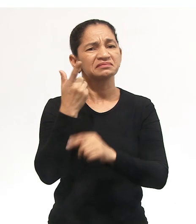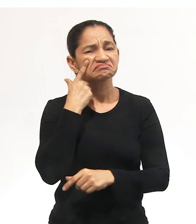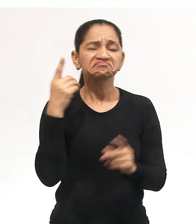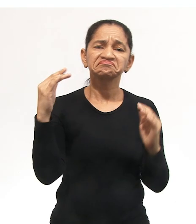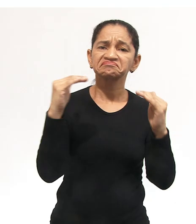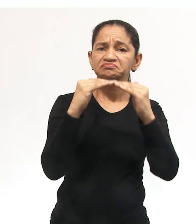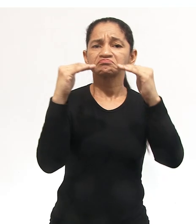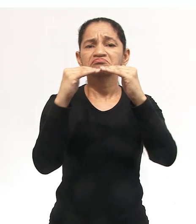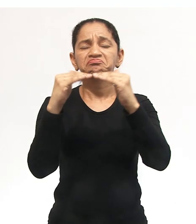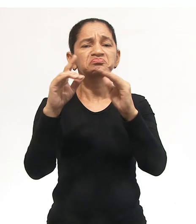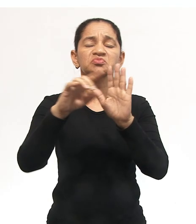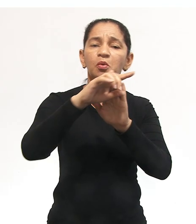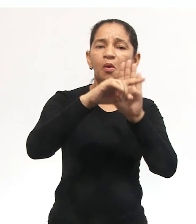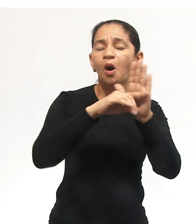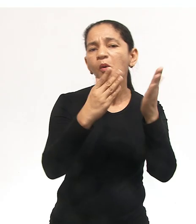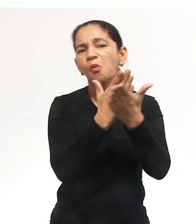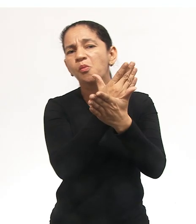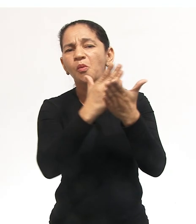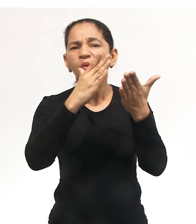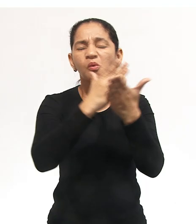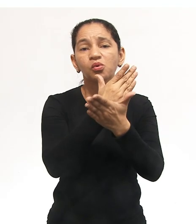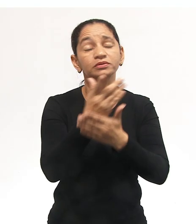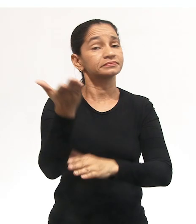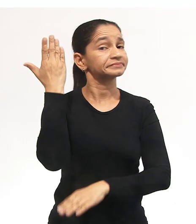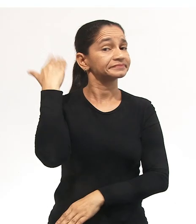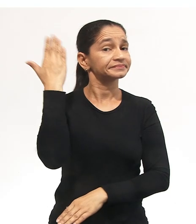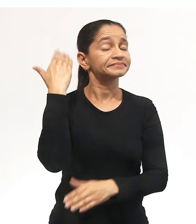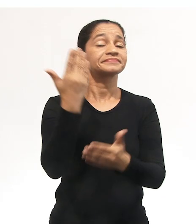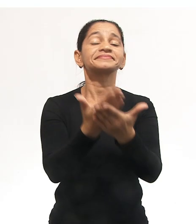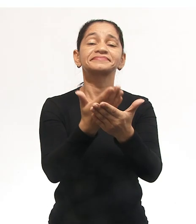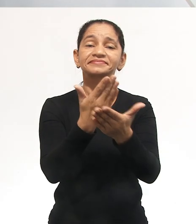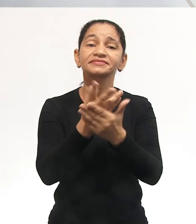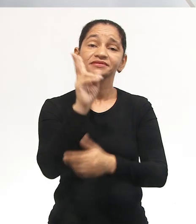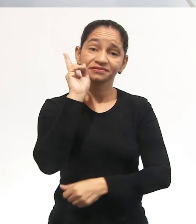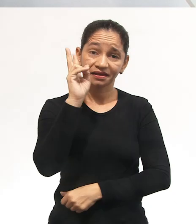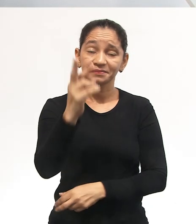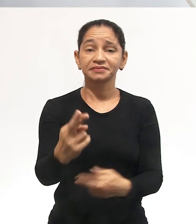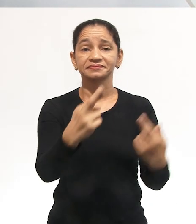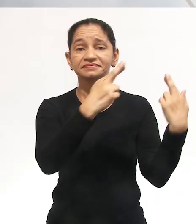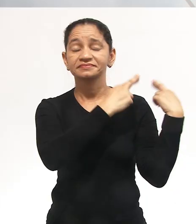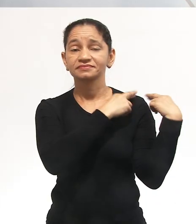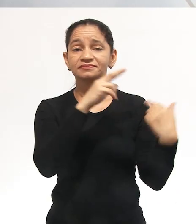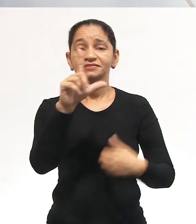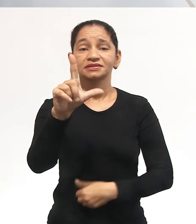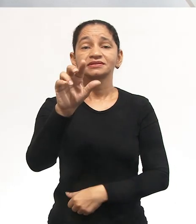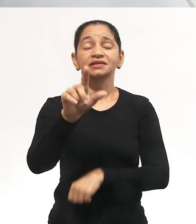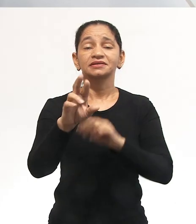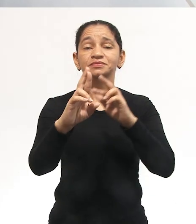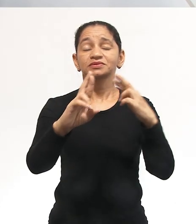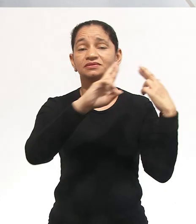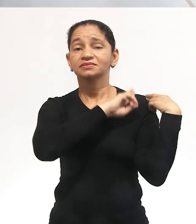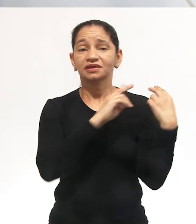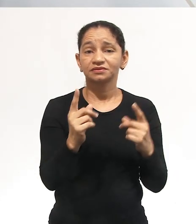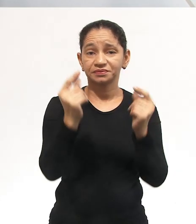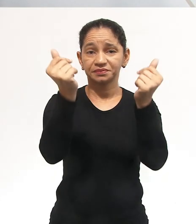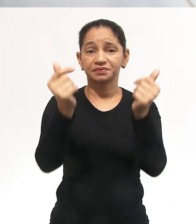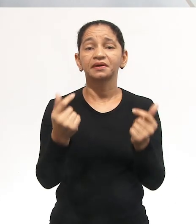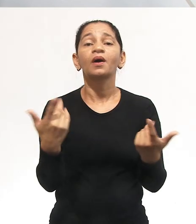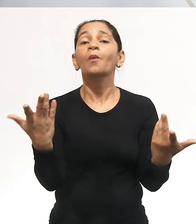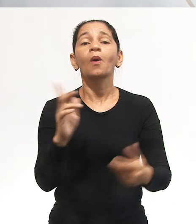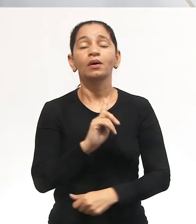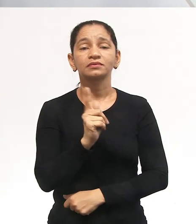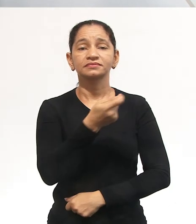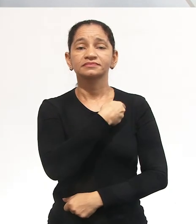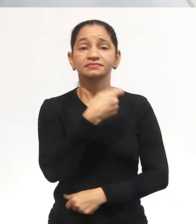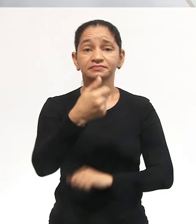fiscais. Então, ó, como eu disse lá no comecinho da aula, né? A lei de responsabilidade fiscal, uma das coisas que ela prevê ela